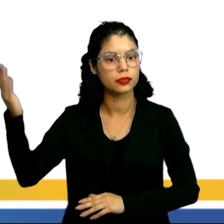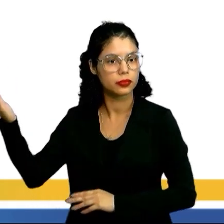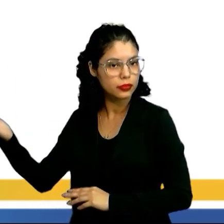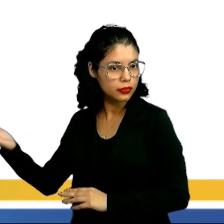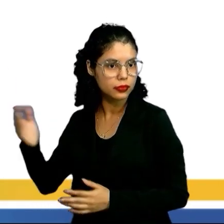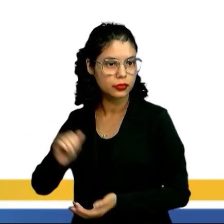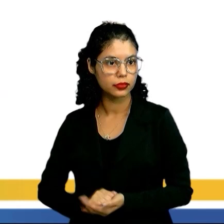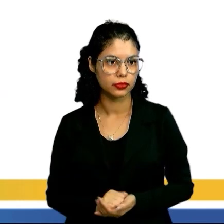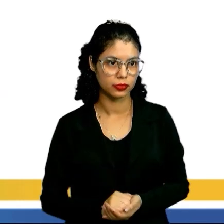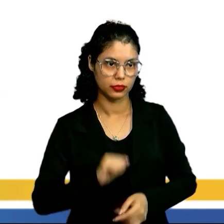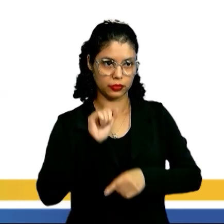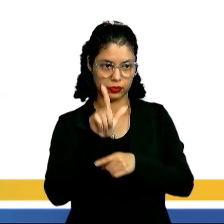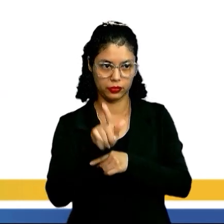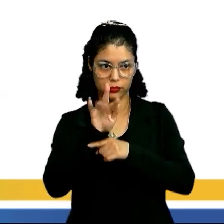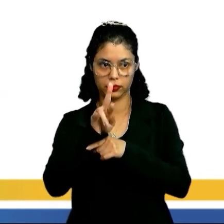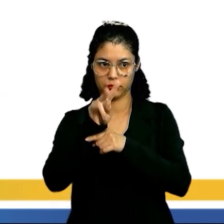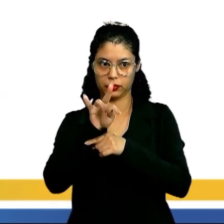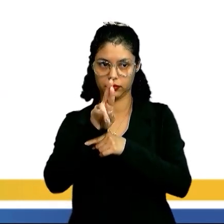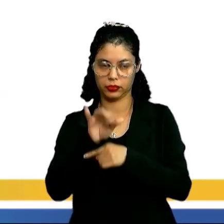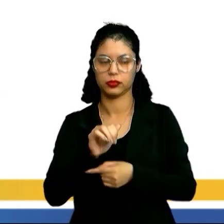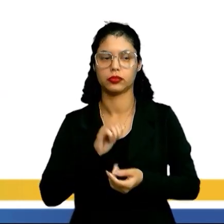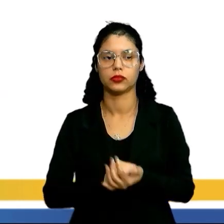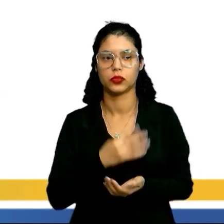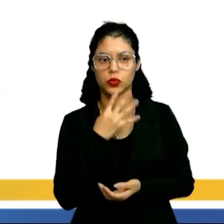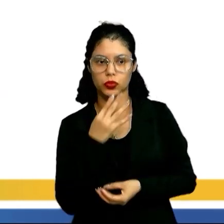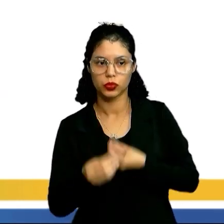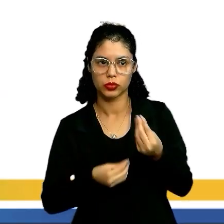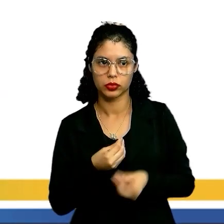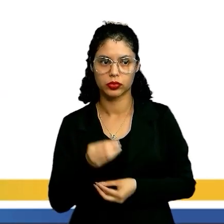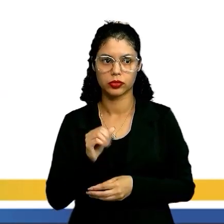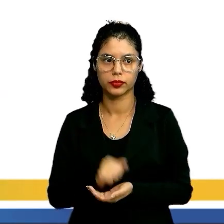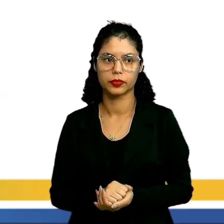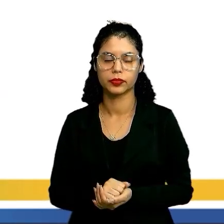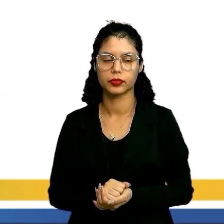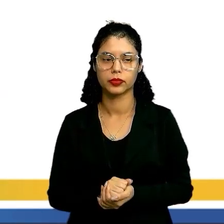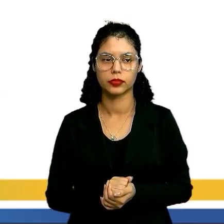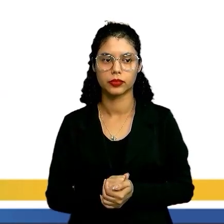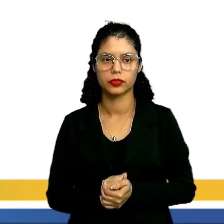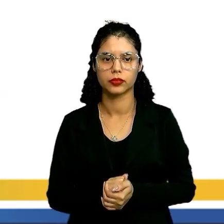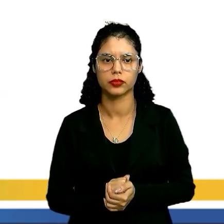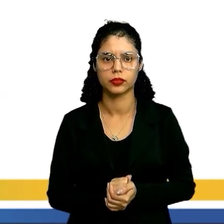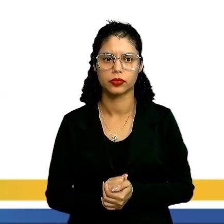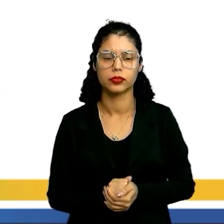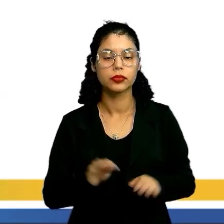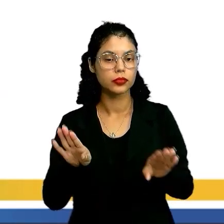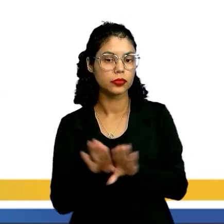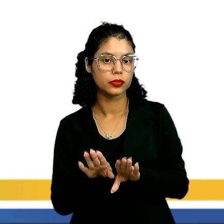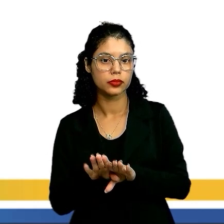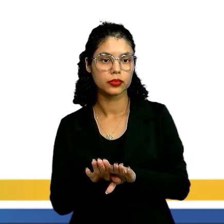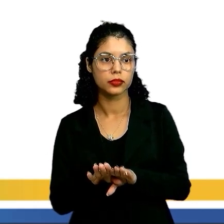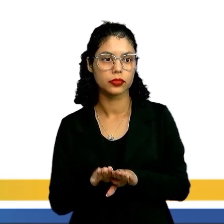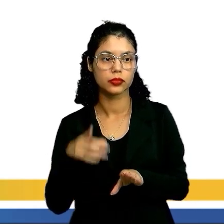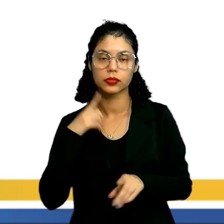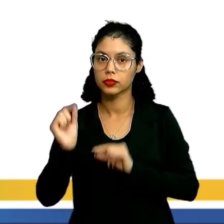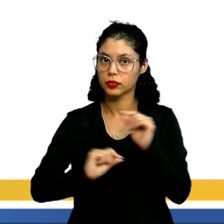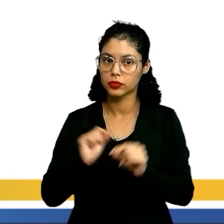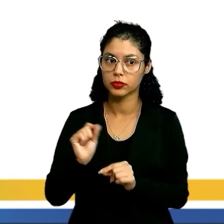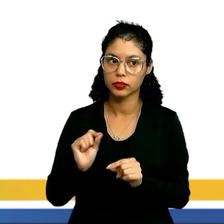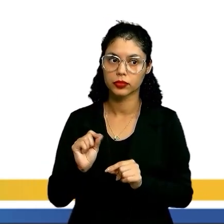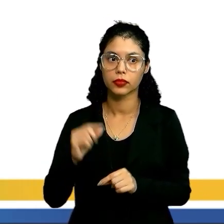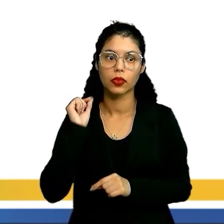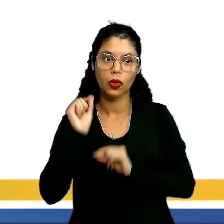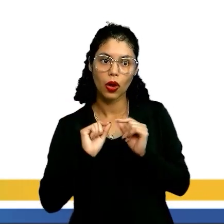O gravitropismo, pessoal, ou conhecido também como geotropismo, é um tipo de tropismo em que a